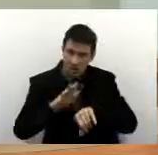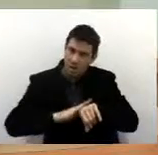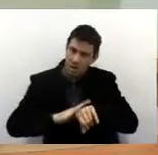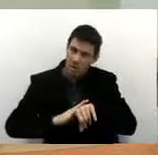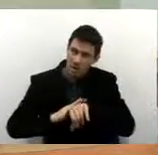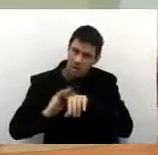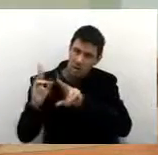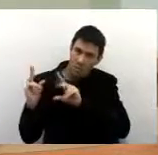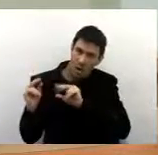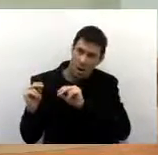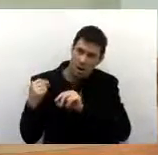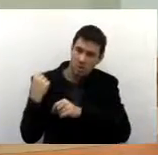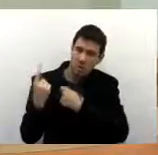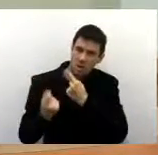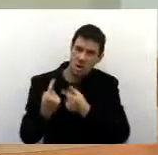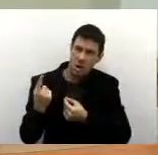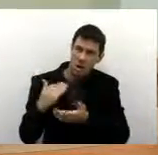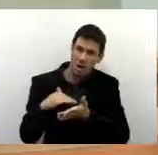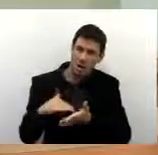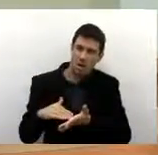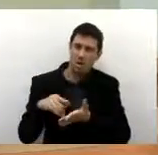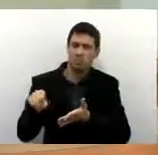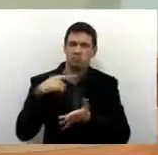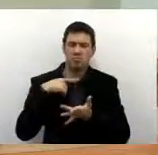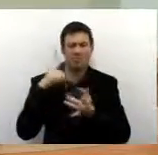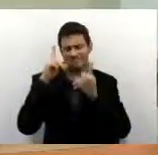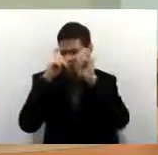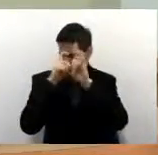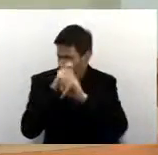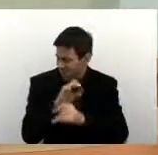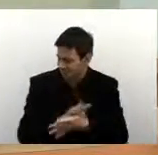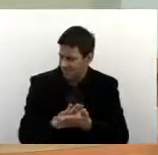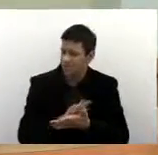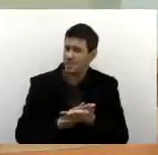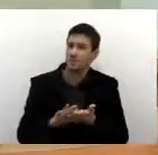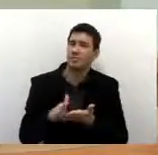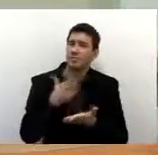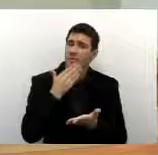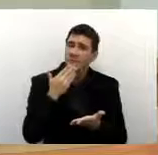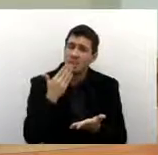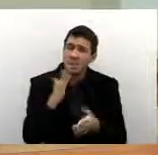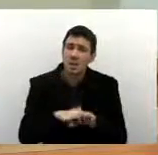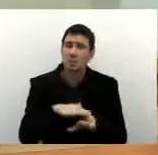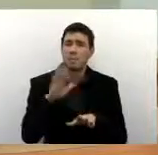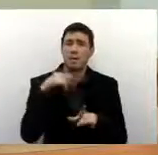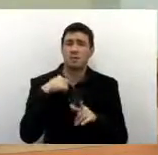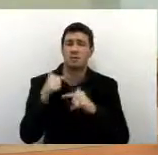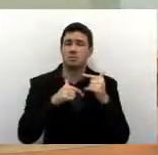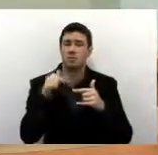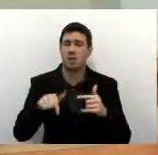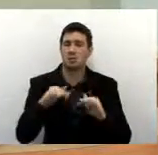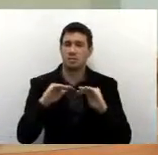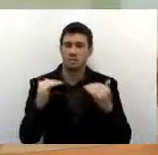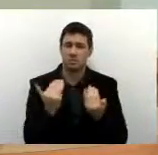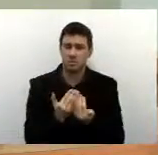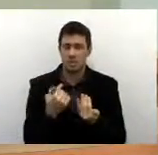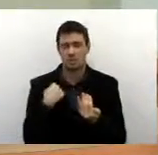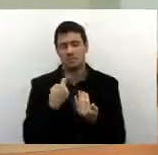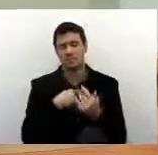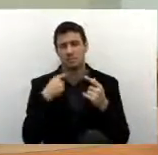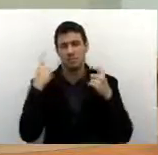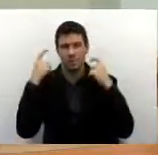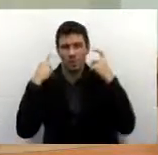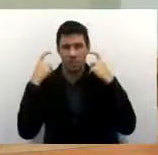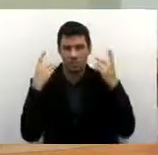alguns secretários, para que eles não dificultem tanto o trabalho desta casa. E aí nos deixa mais